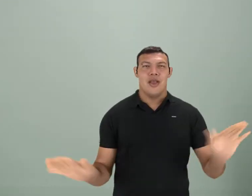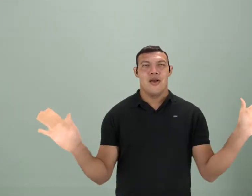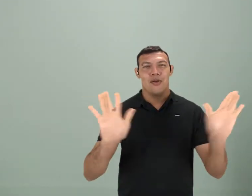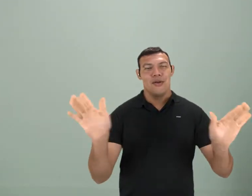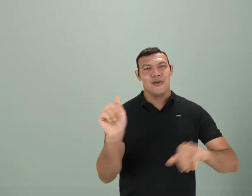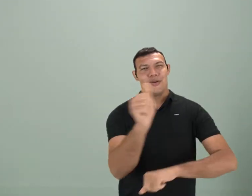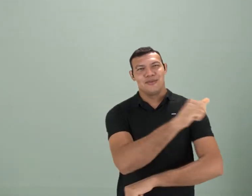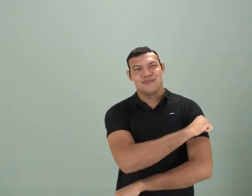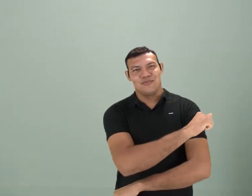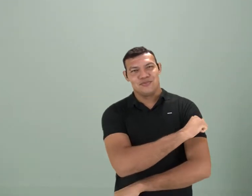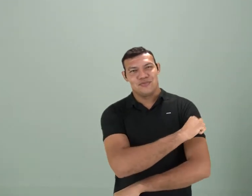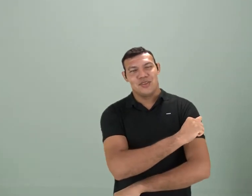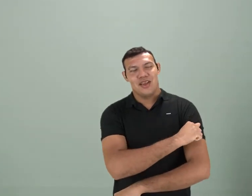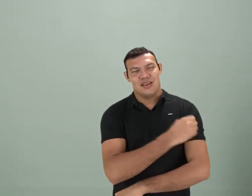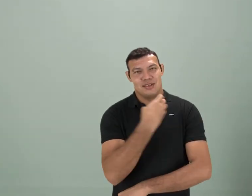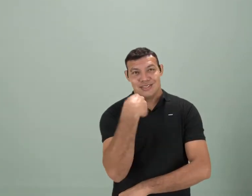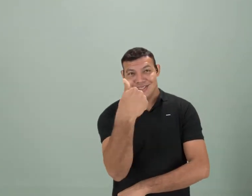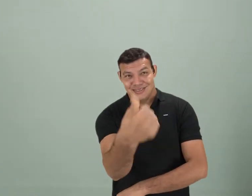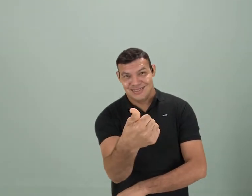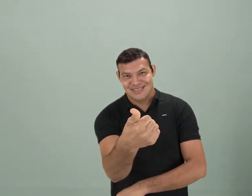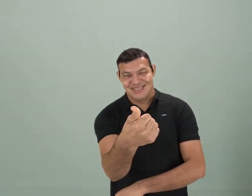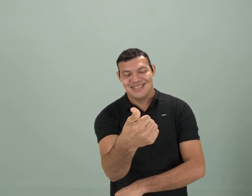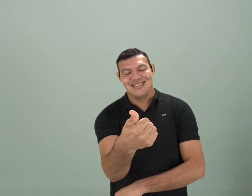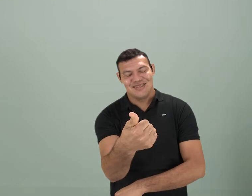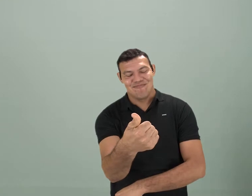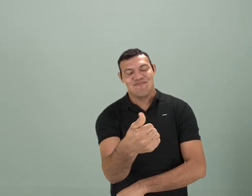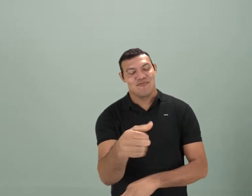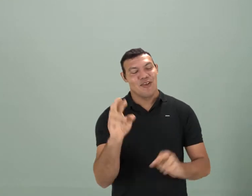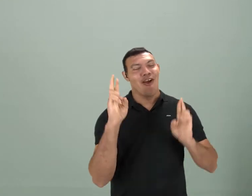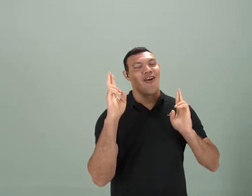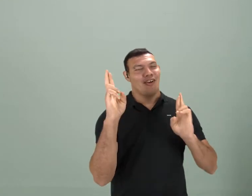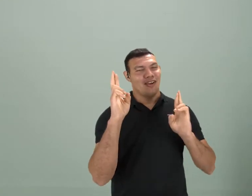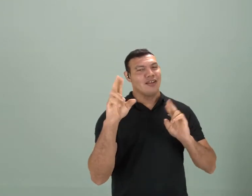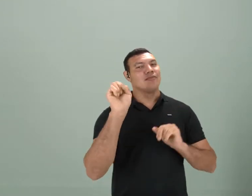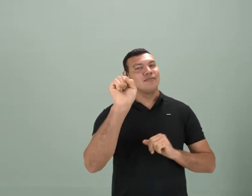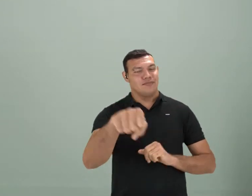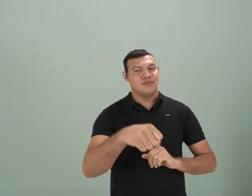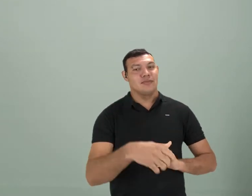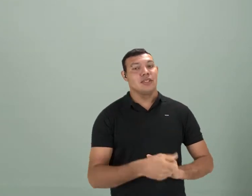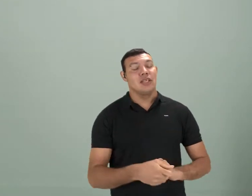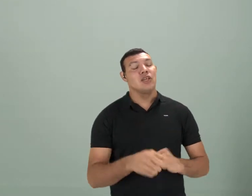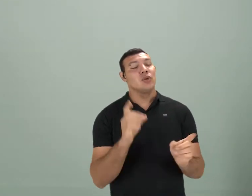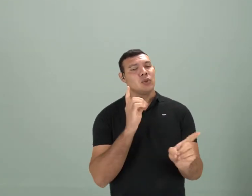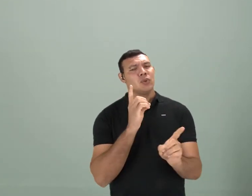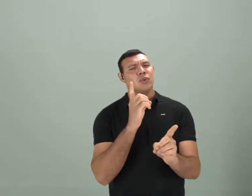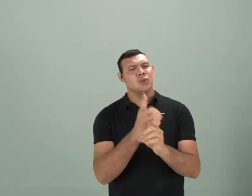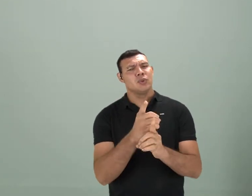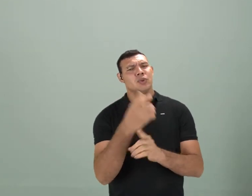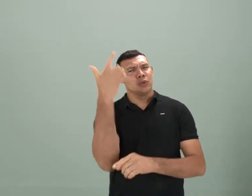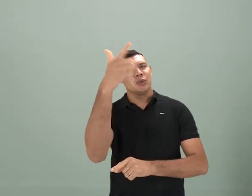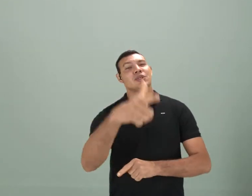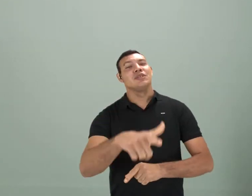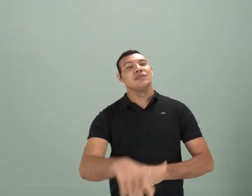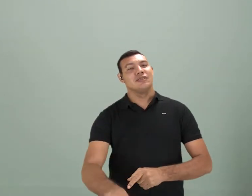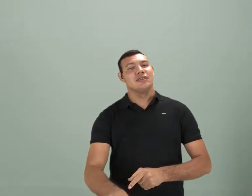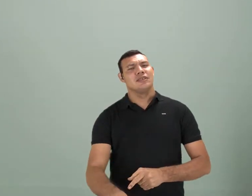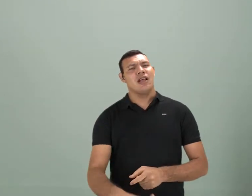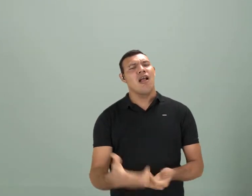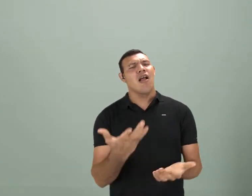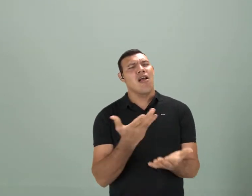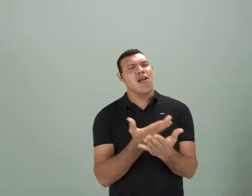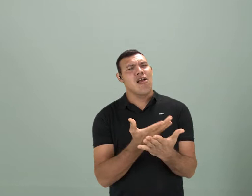Olá, alunos! Como vocês estão? Espero que todos estejam bem. Mais um encontro com vocês e no encontro de hoje nós